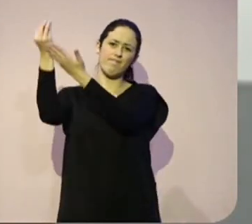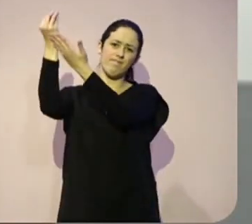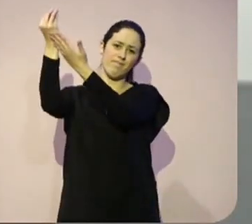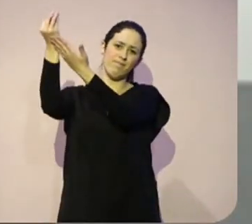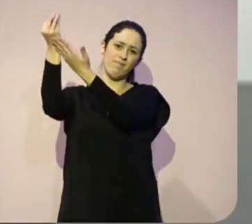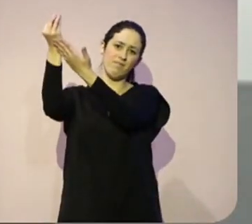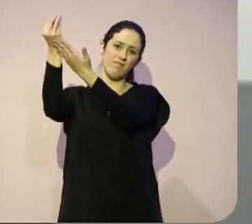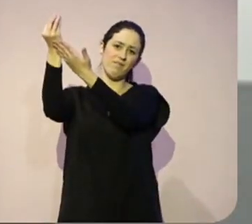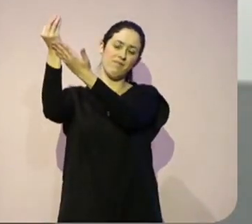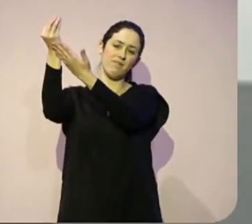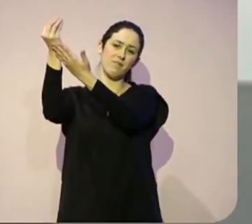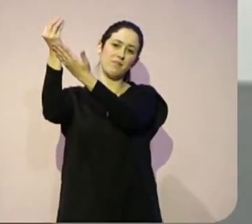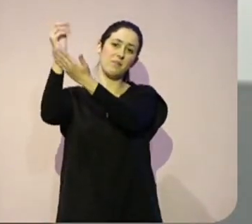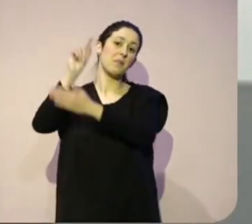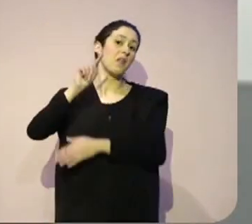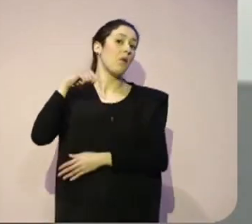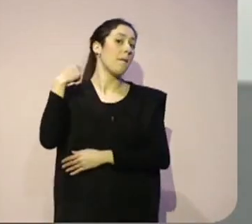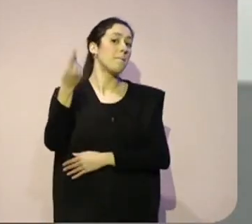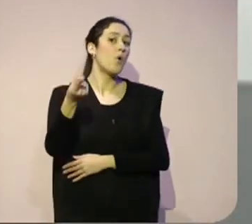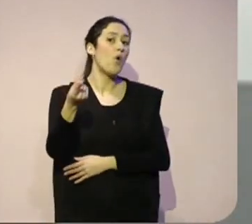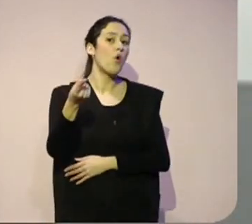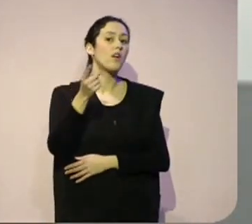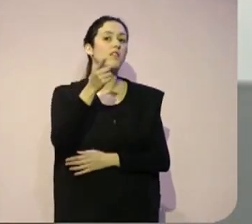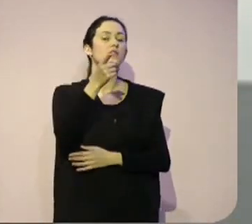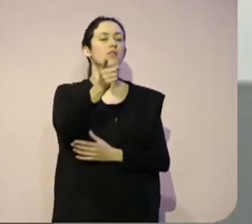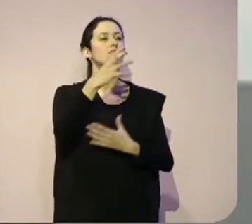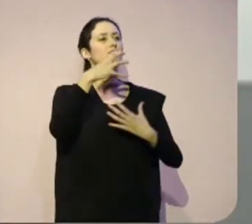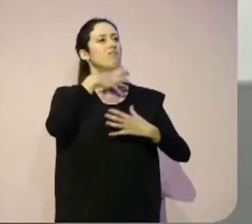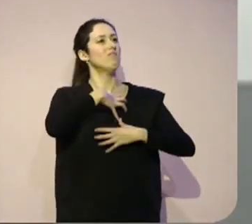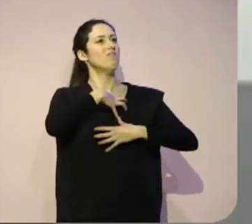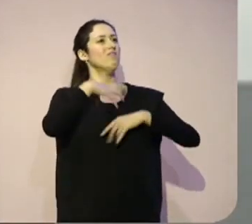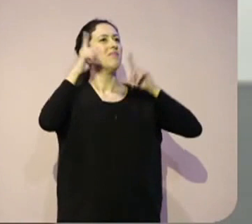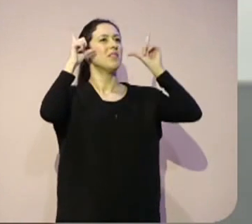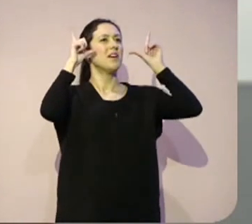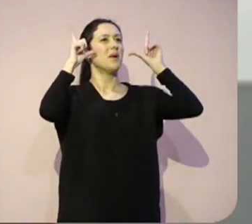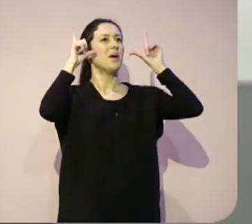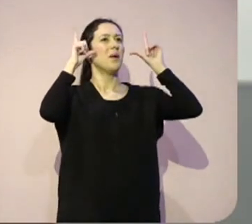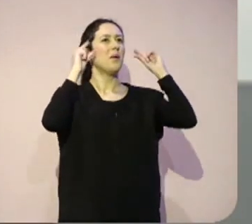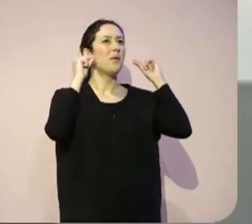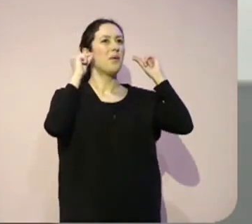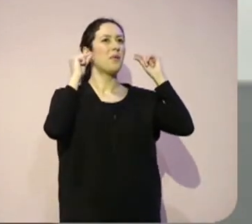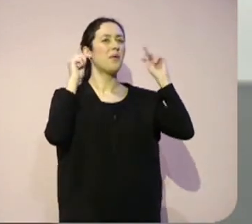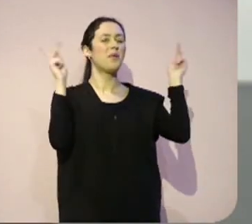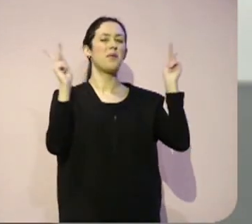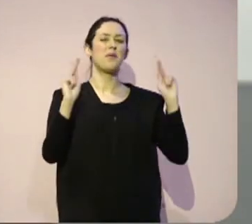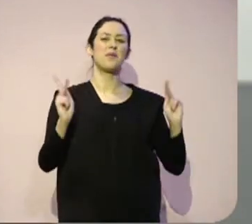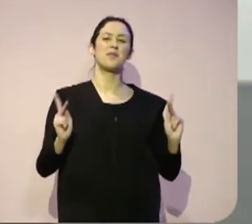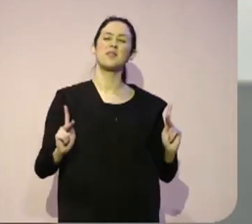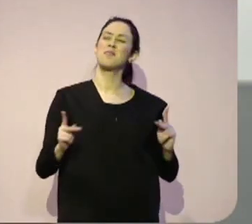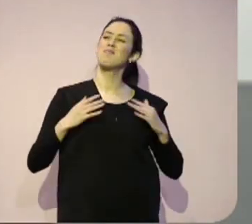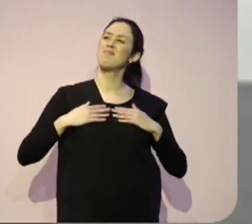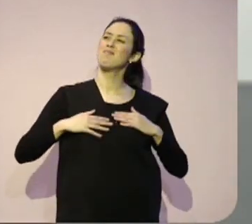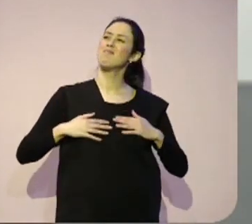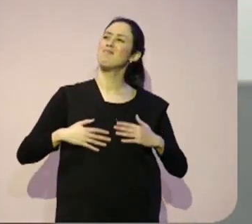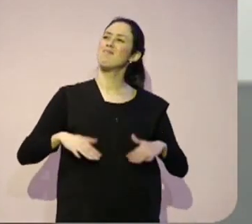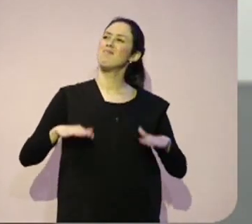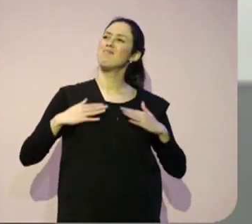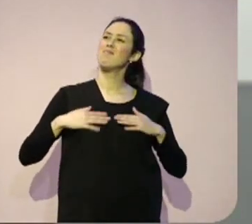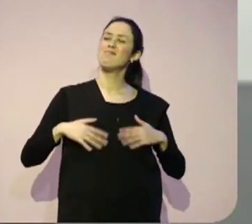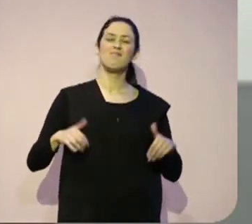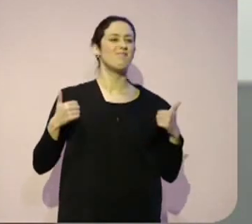E aí sim, você vai se sentir aliviado, cheio de paz